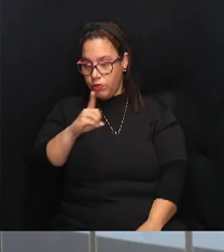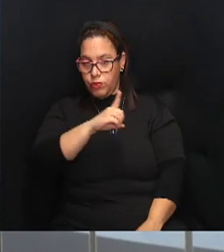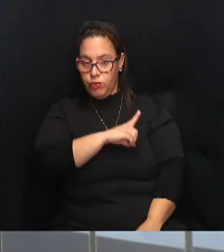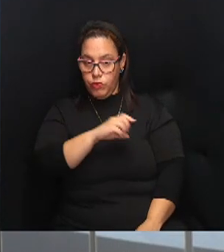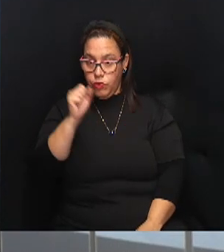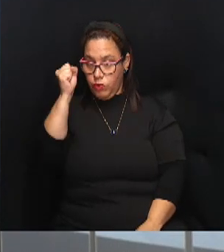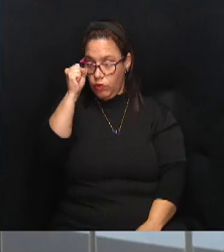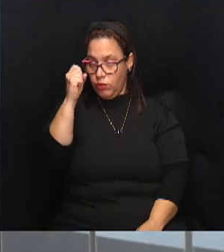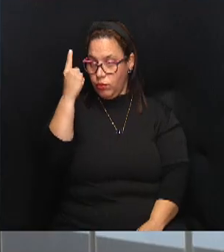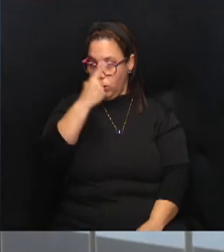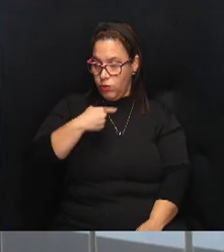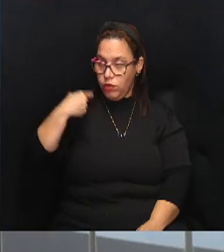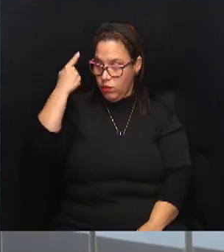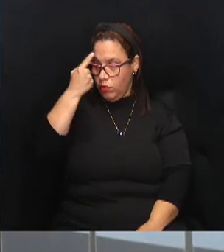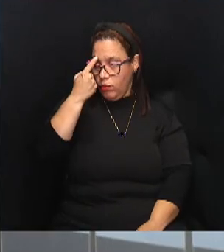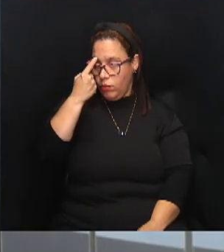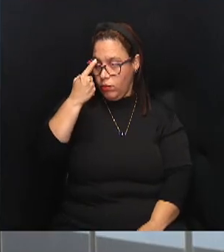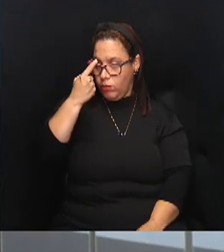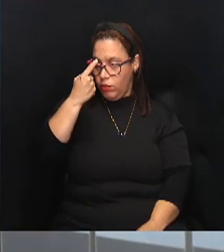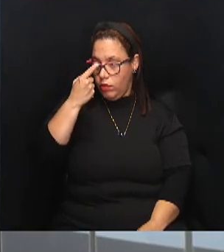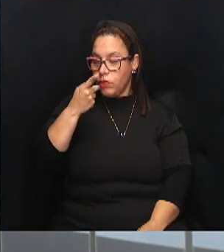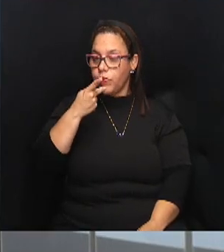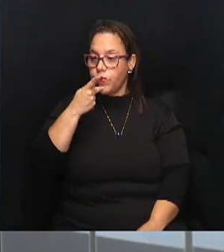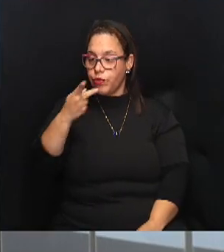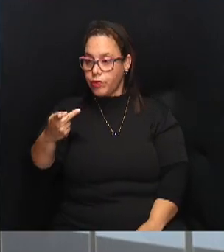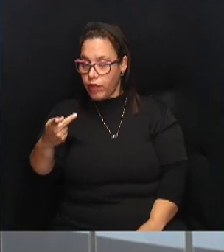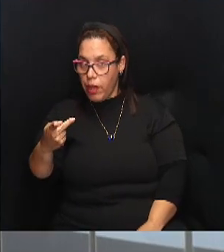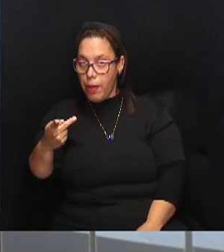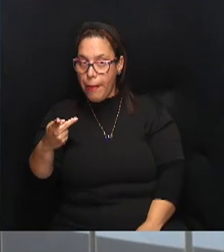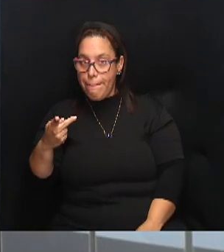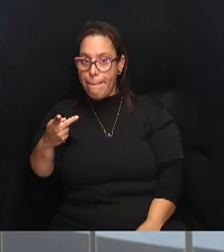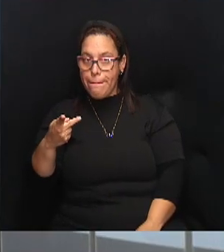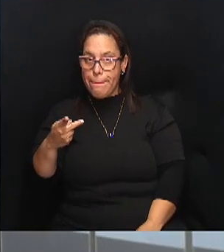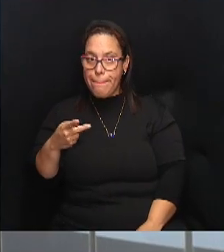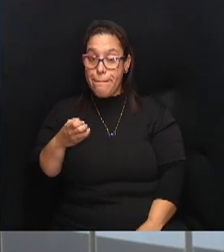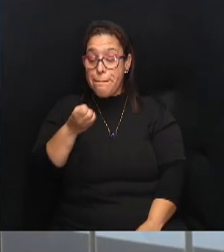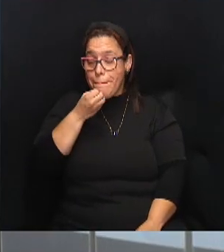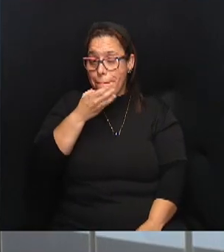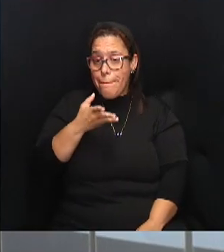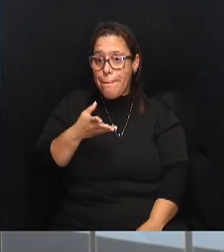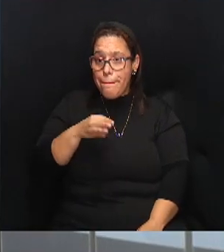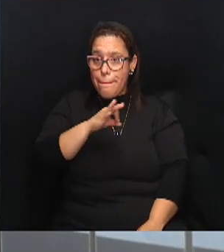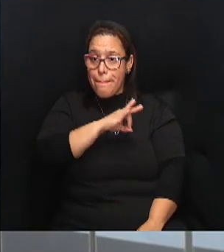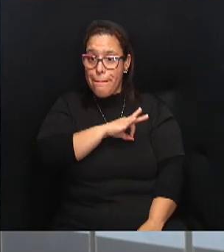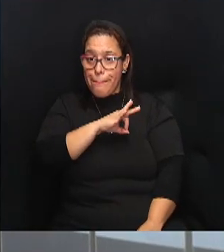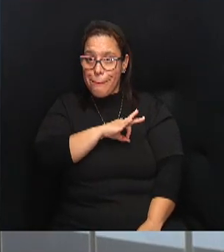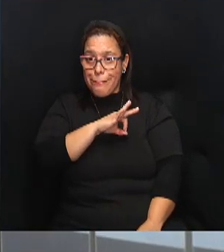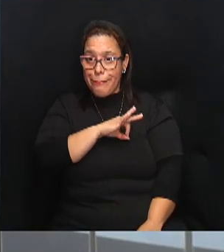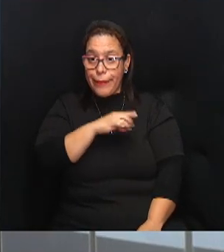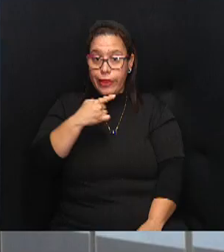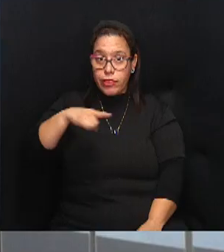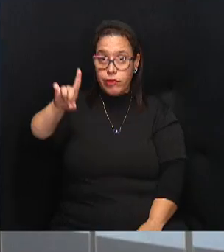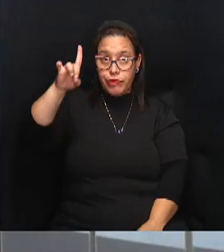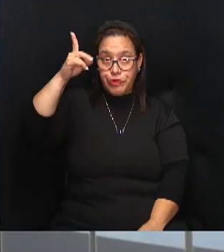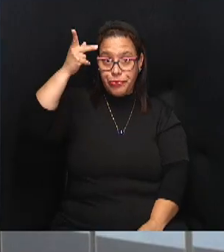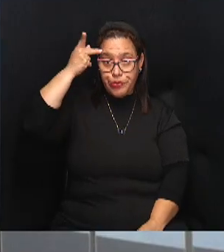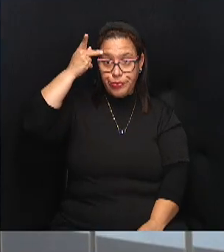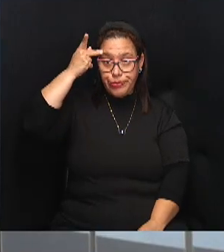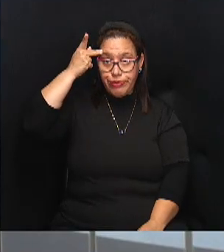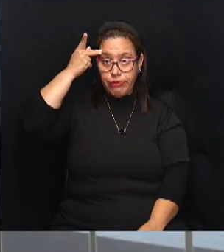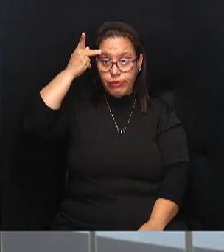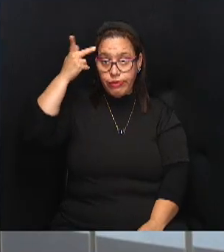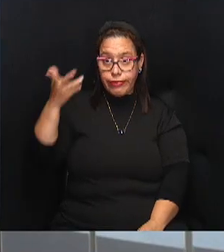8 horas. E que nem falou, tem um benefício para o policial? Tem, porque se ele vai até São Paulo para fazer atividade